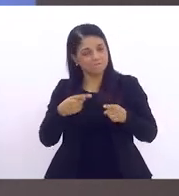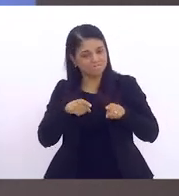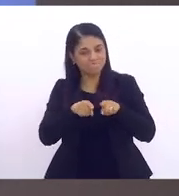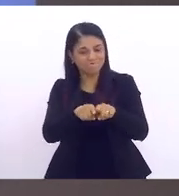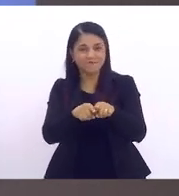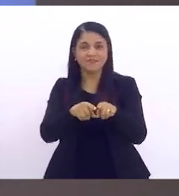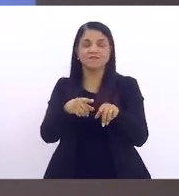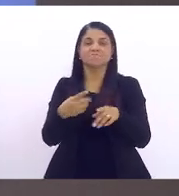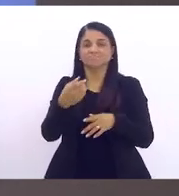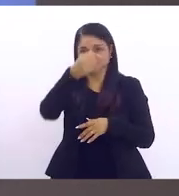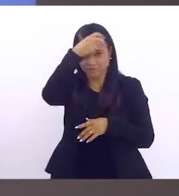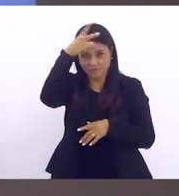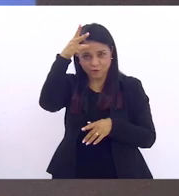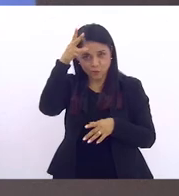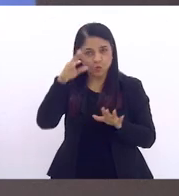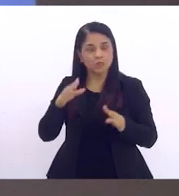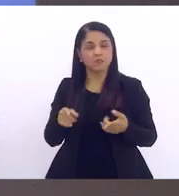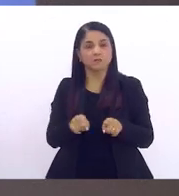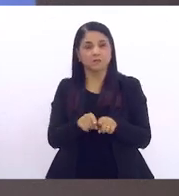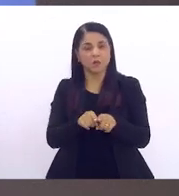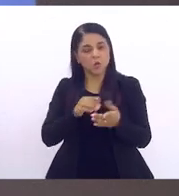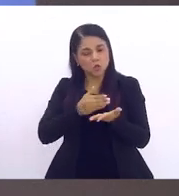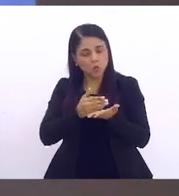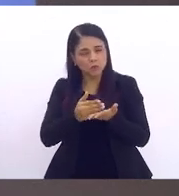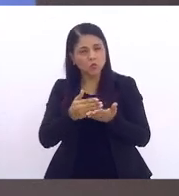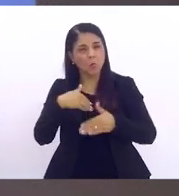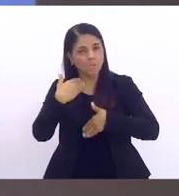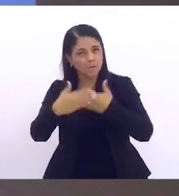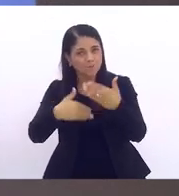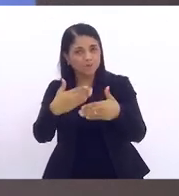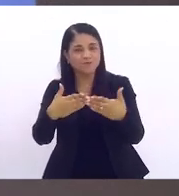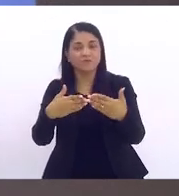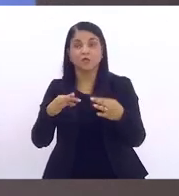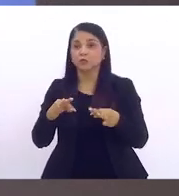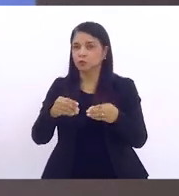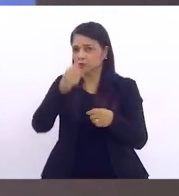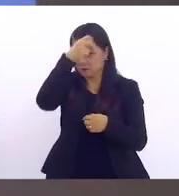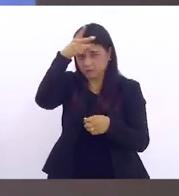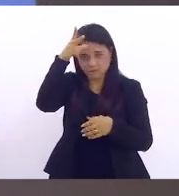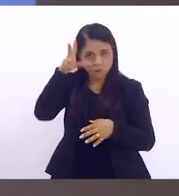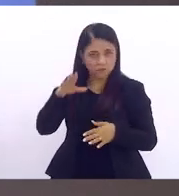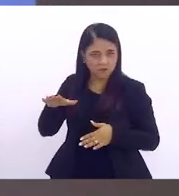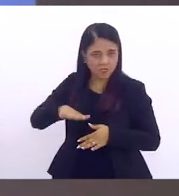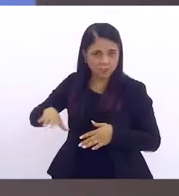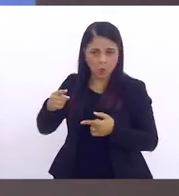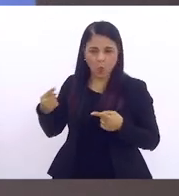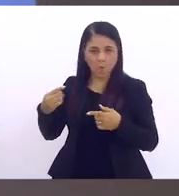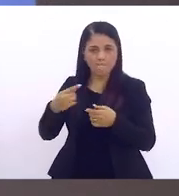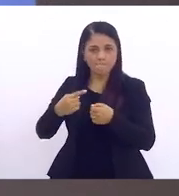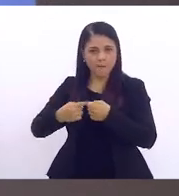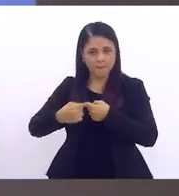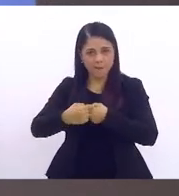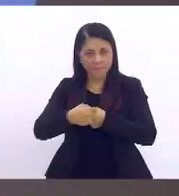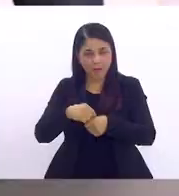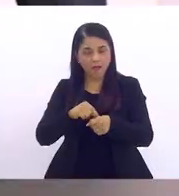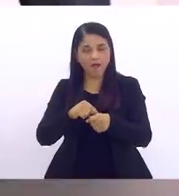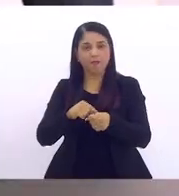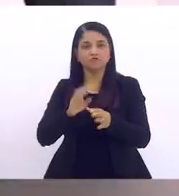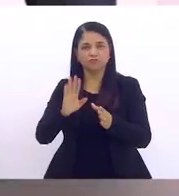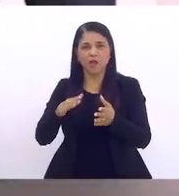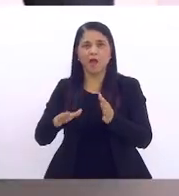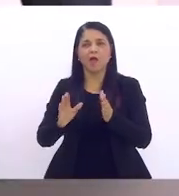prefeituras porque quando a gente começou o processo a gente embarcou todas as prefeituras da região que já tinha todo o banco de de de